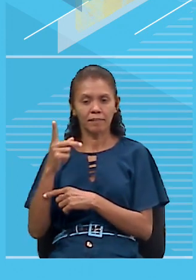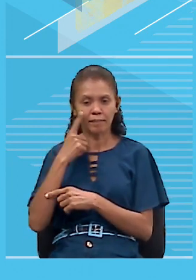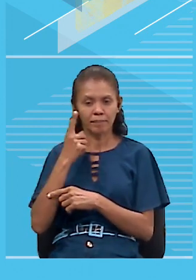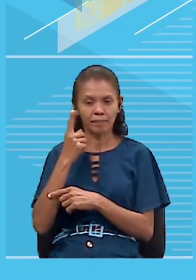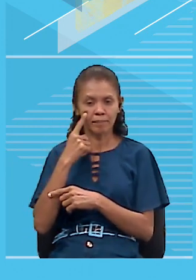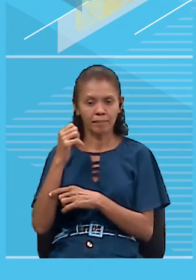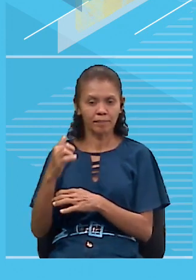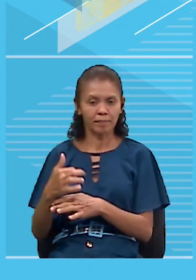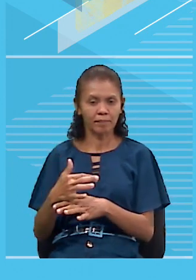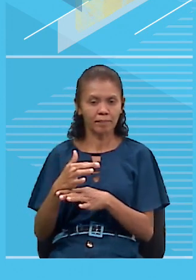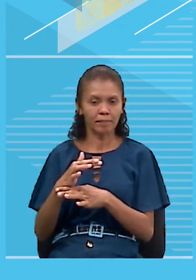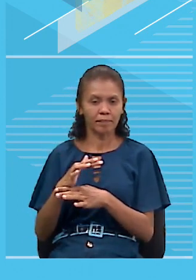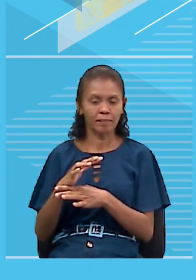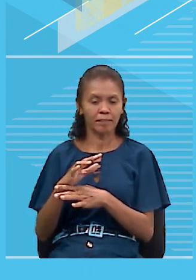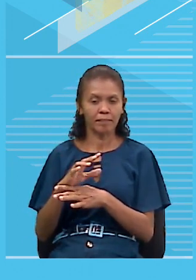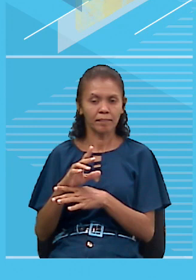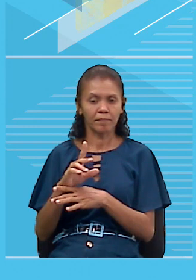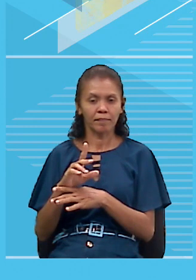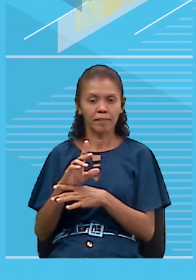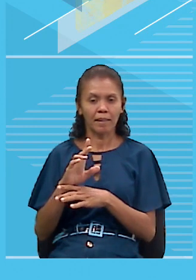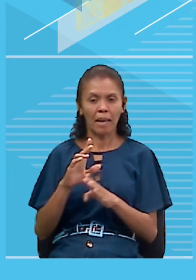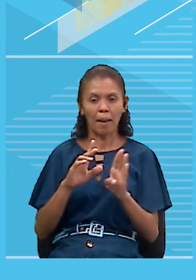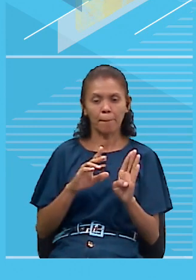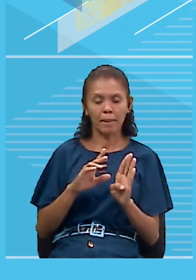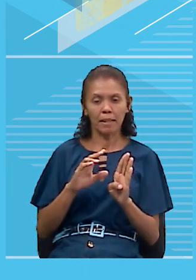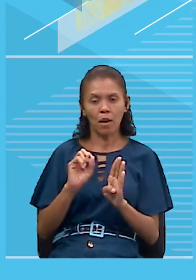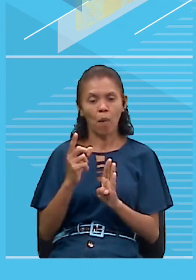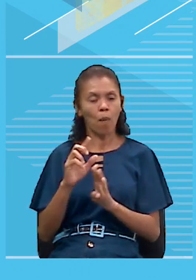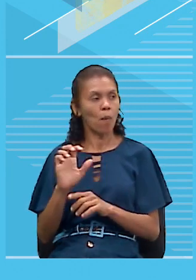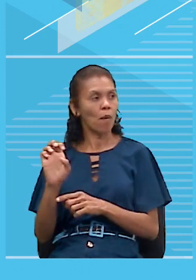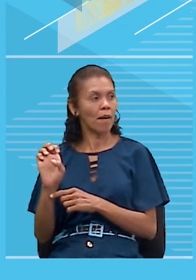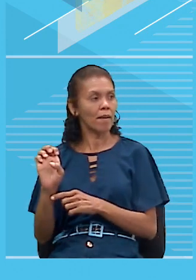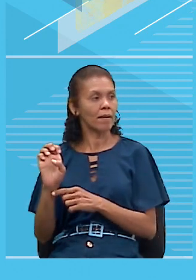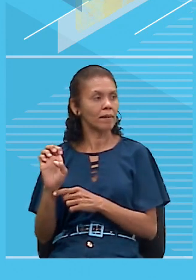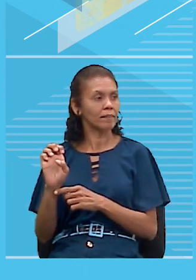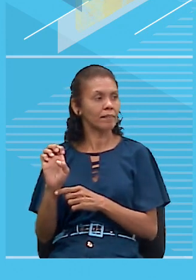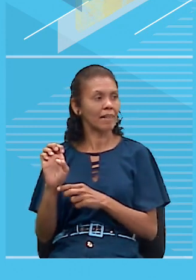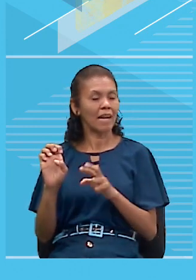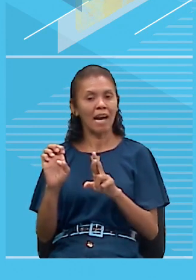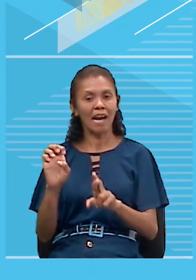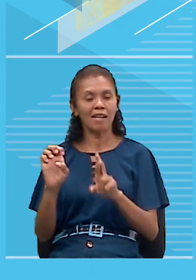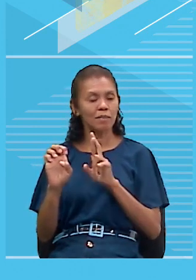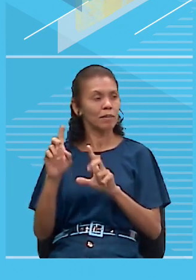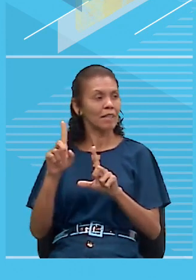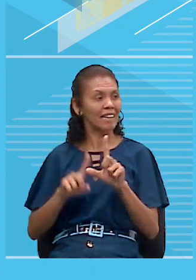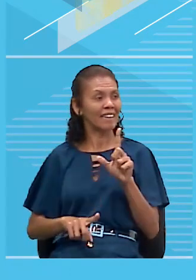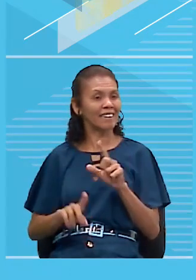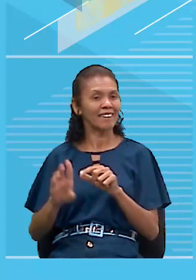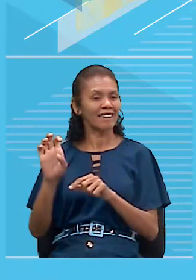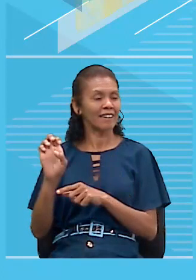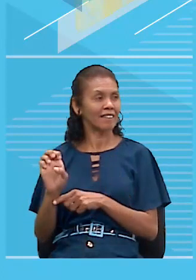já Miguel Leão tá na dúvida entre a letra b a letra e é a letra e galerinha É isso aí bebê